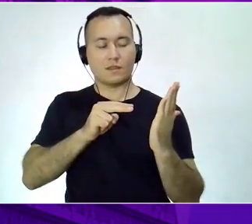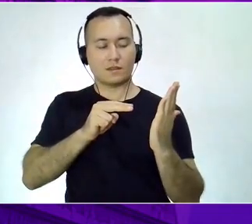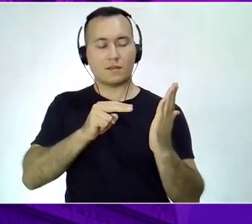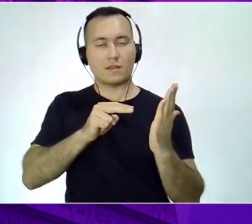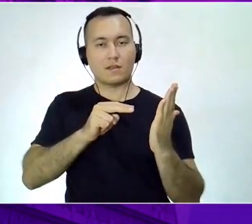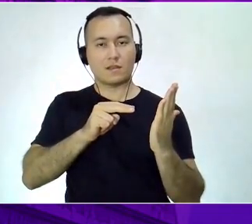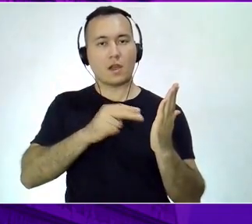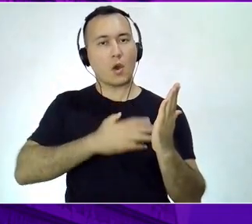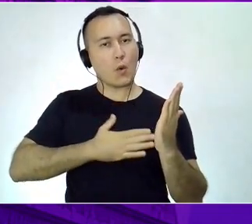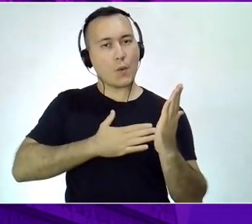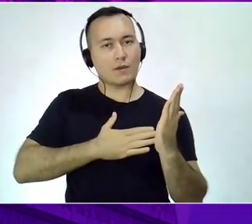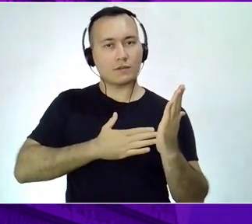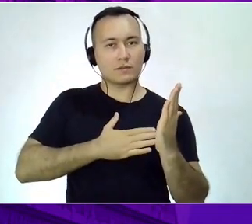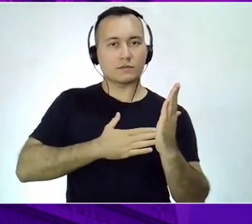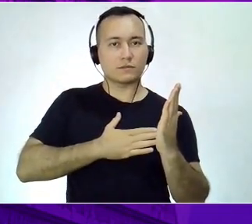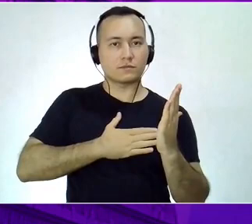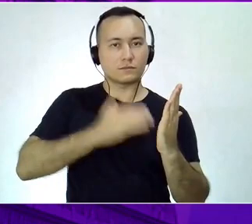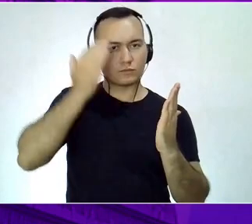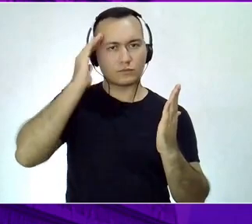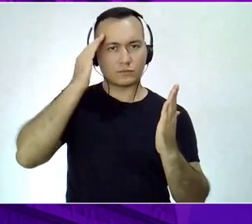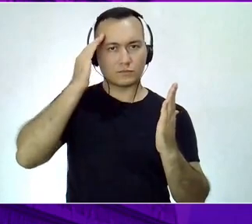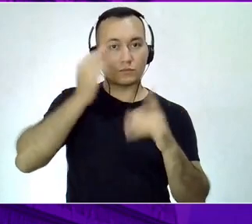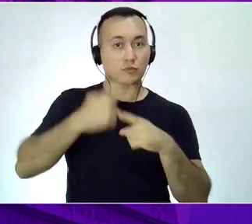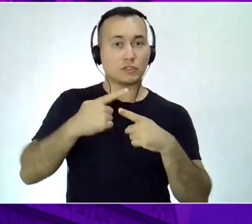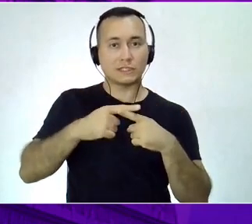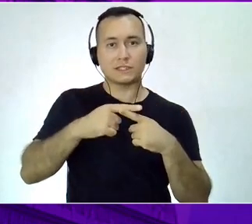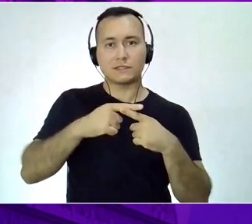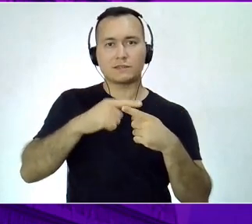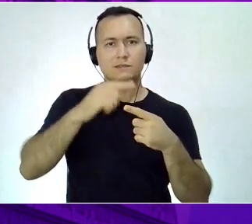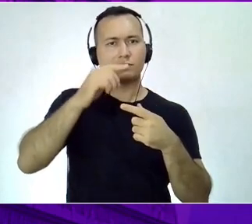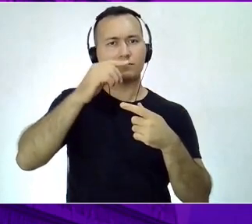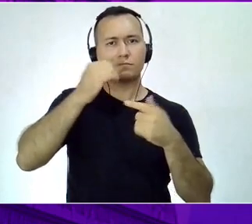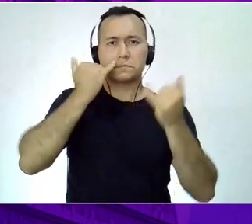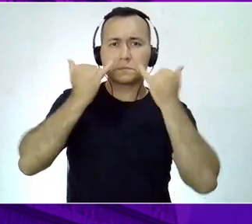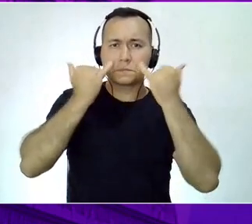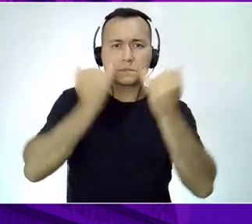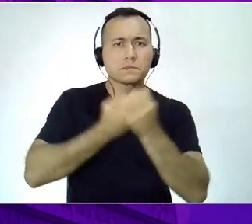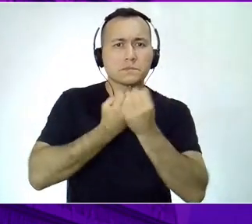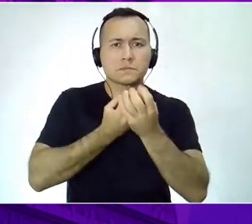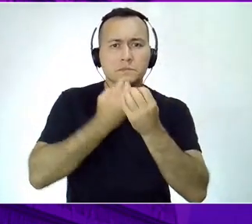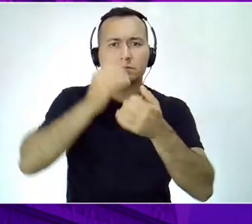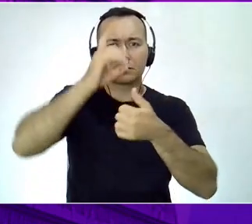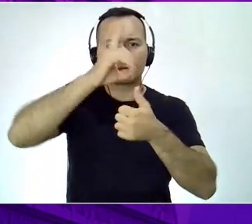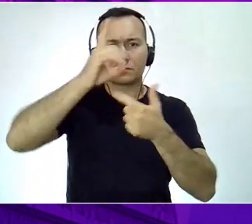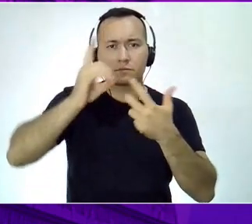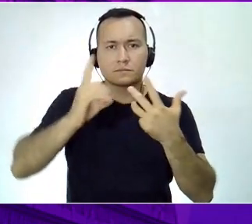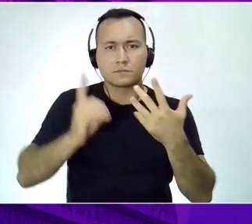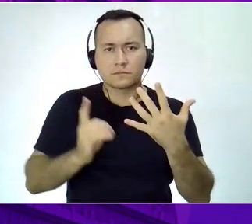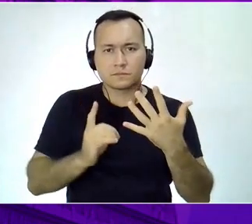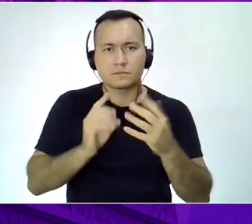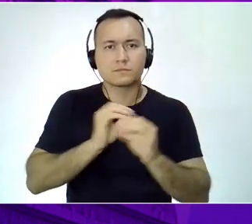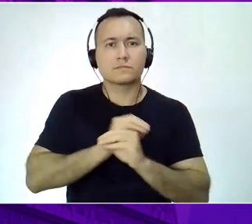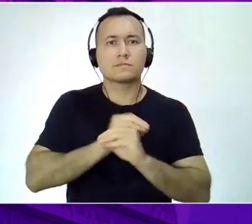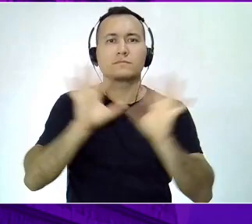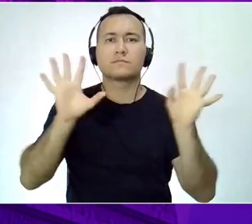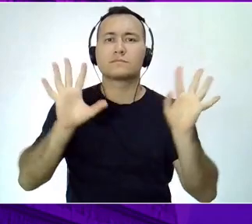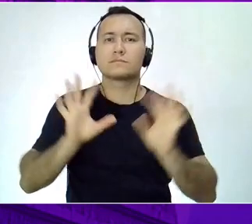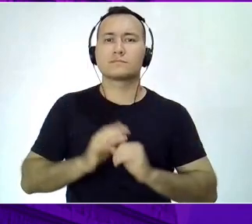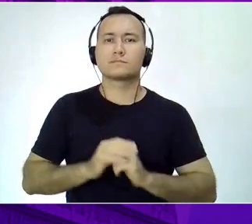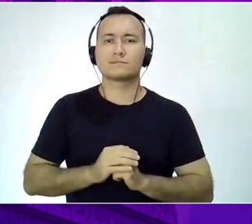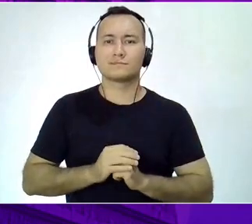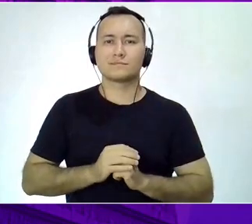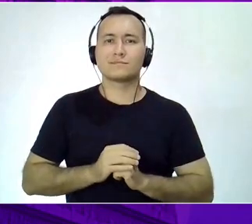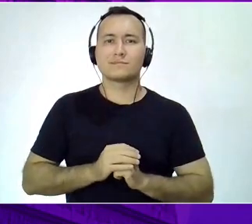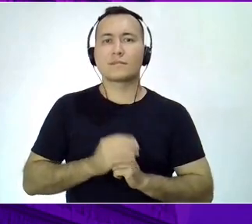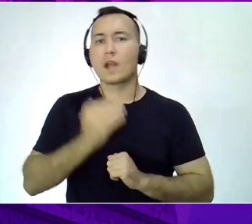quero comunicar com esse gráfico? E daí todas as minhas escolhas, não só do tipo de gráfico, mas dos elementos, das cores, de